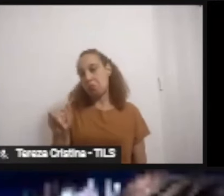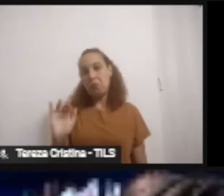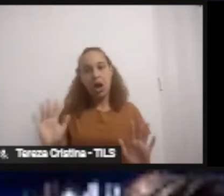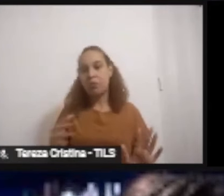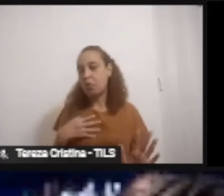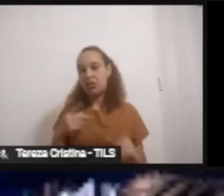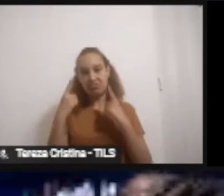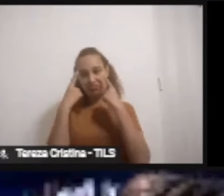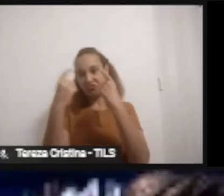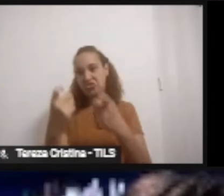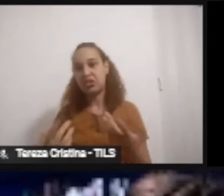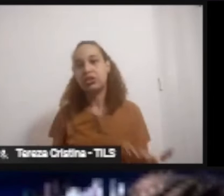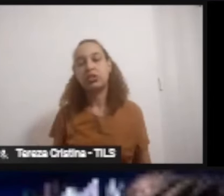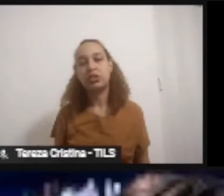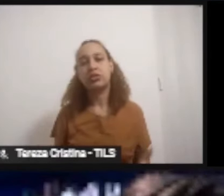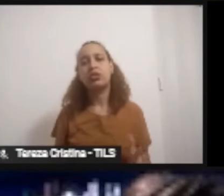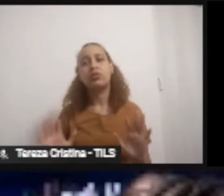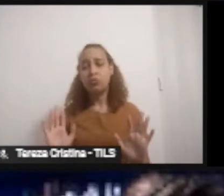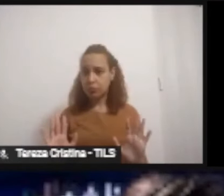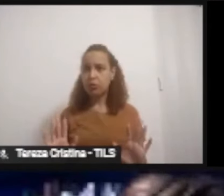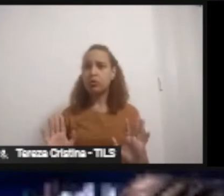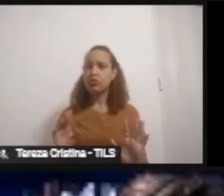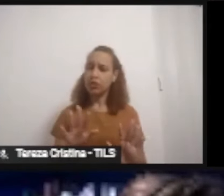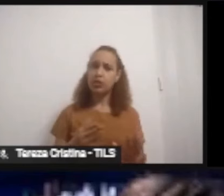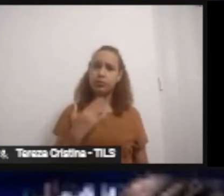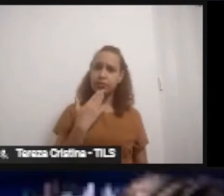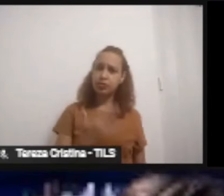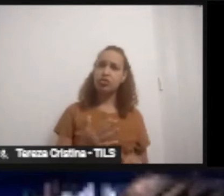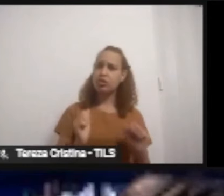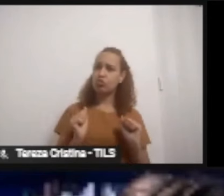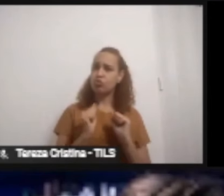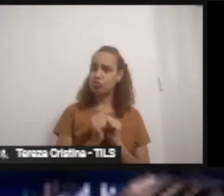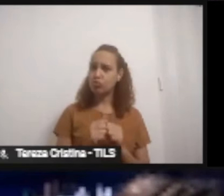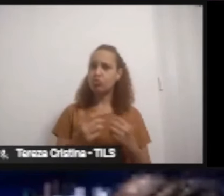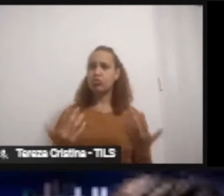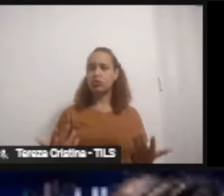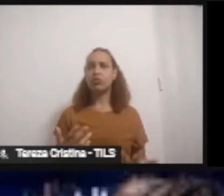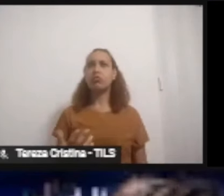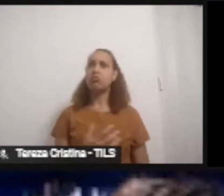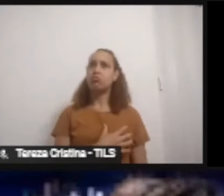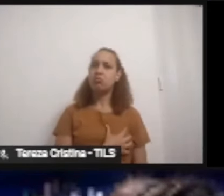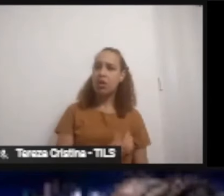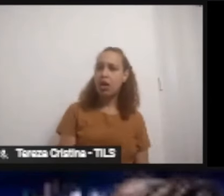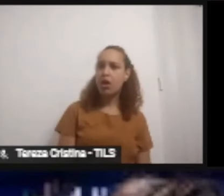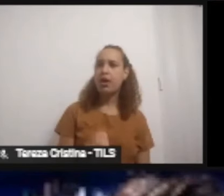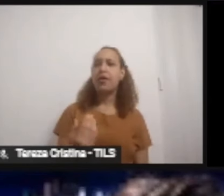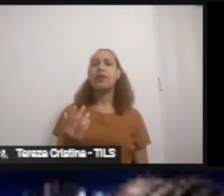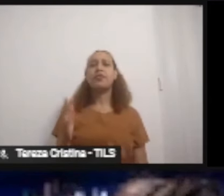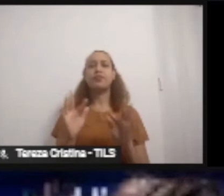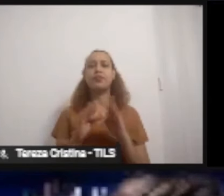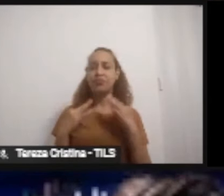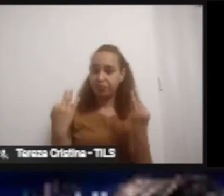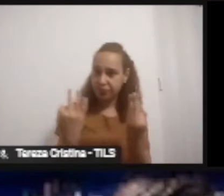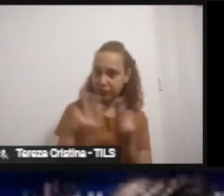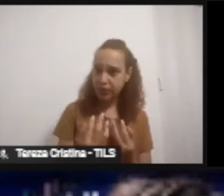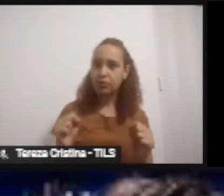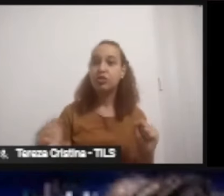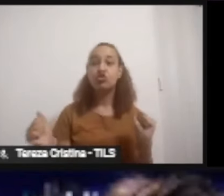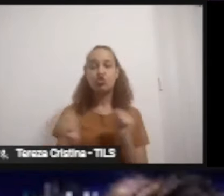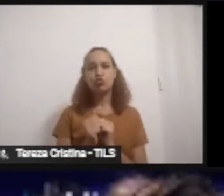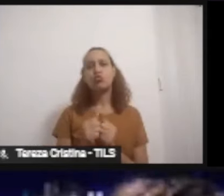violência. Faz tua aldeia. O que é essa aldeia? Um parente que você confia que pode estar junto? É tua